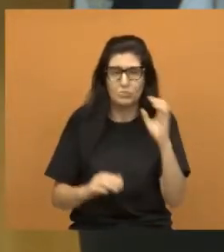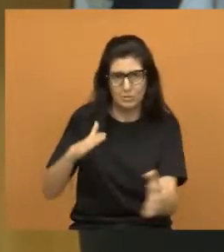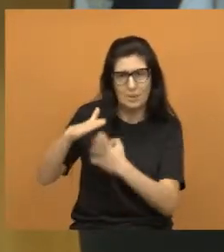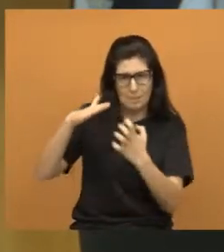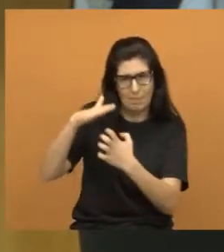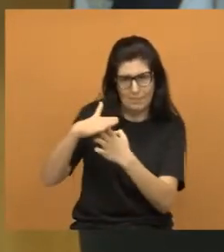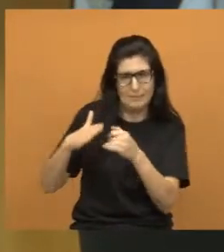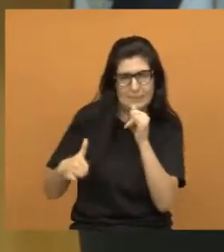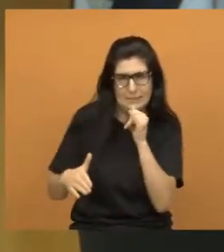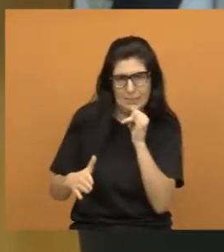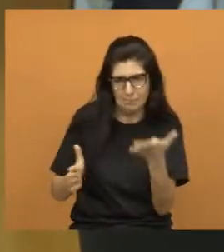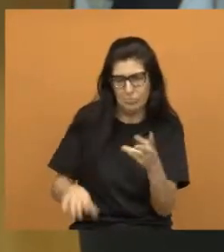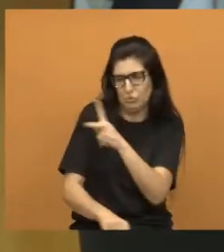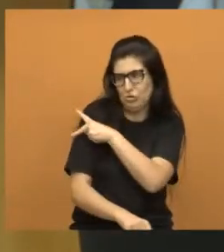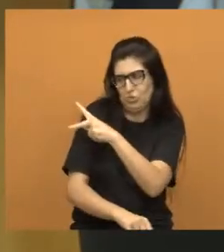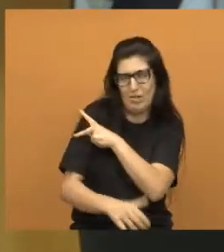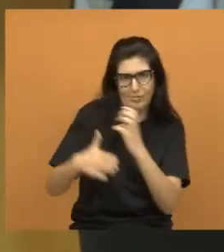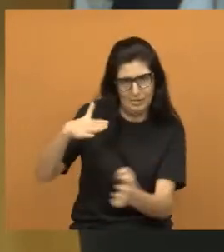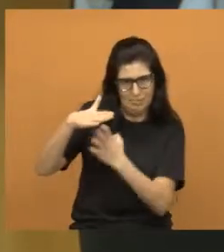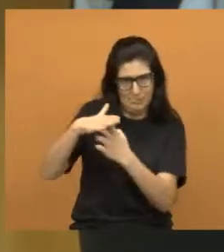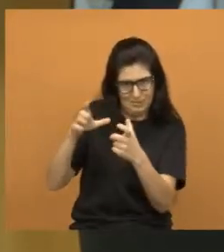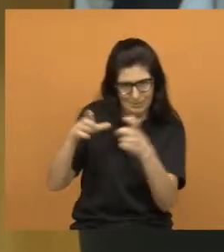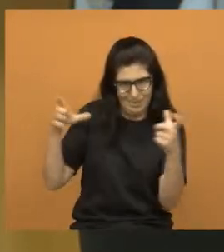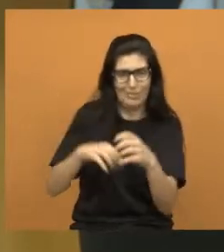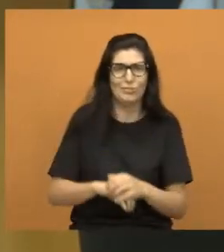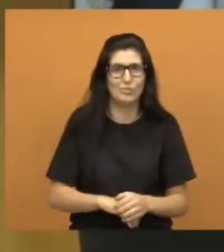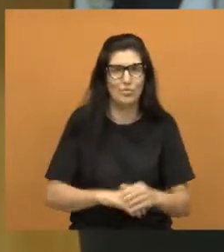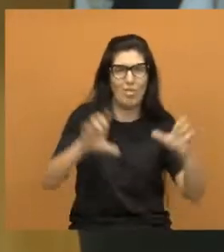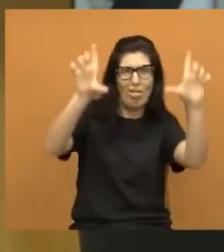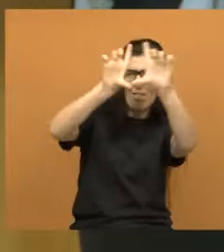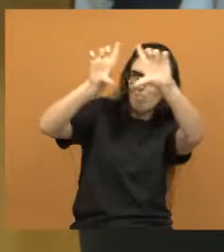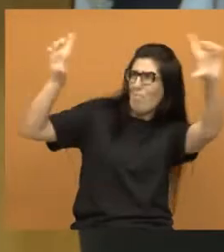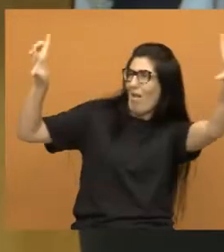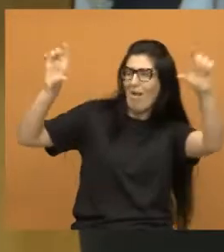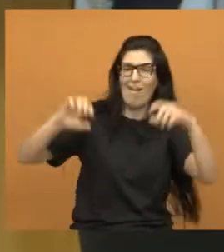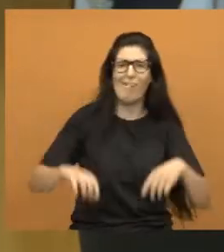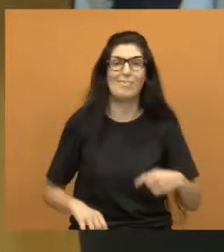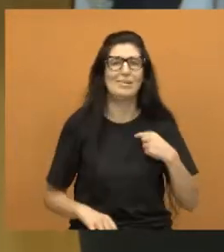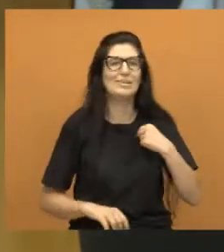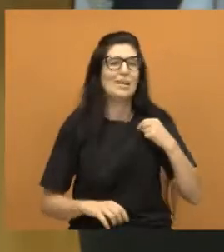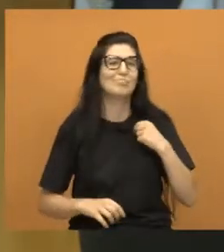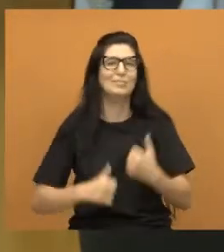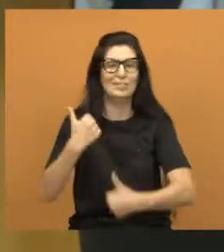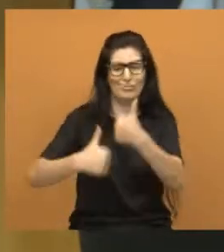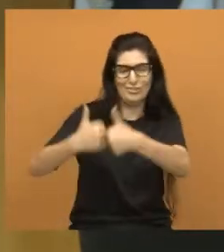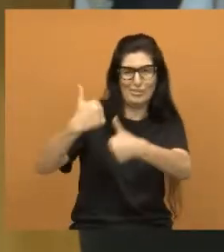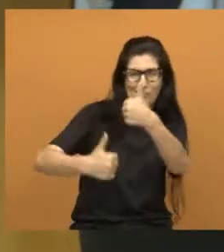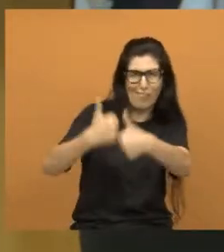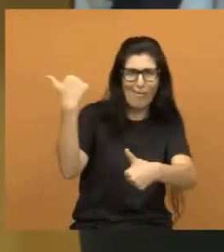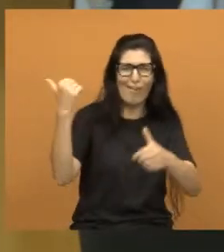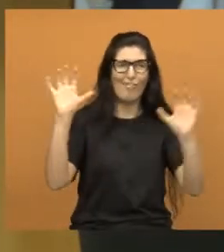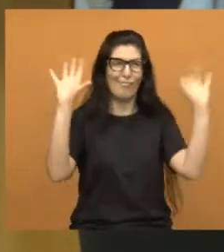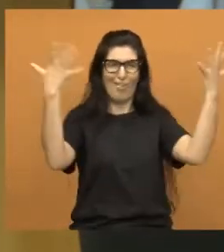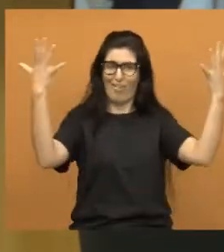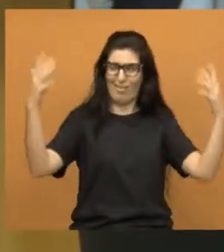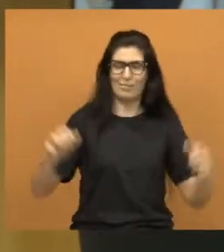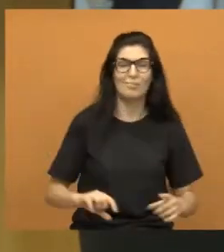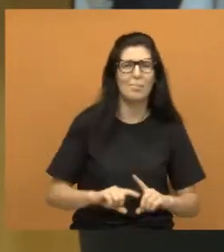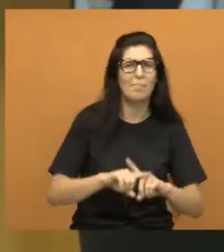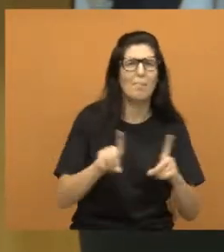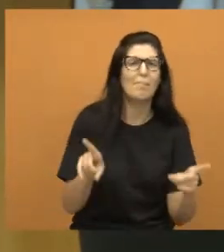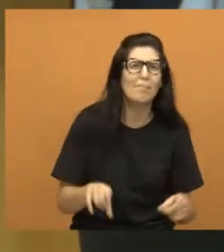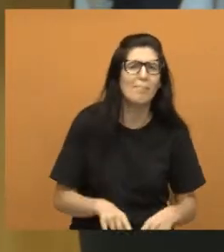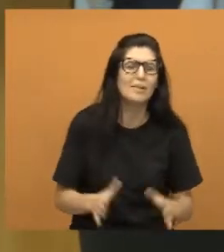empresário. Você vai colocar placa, dar time de camisa todo. Aí, quando for na época da eleição, você vai